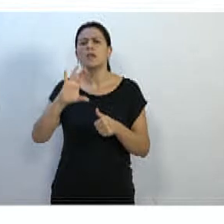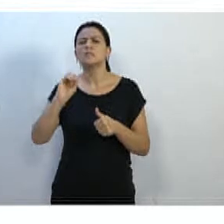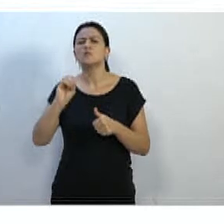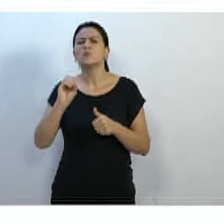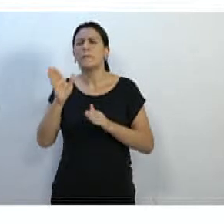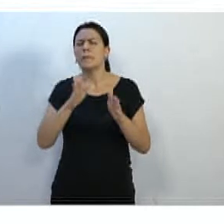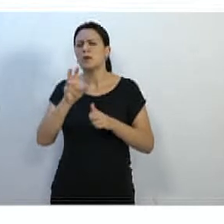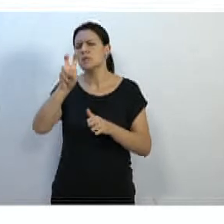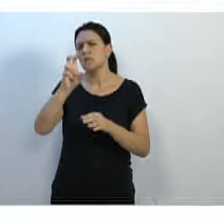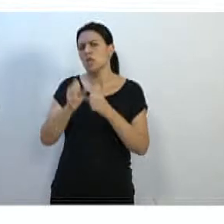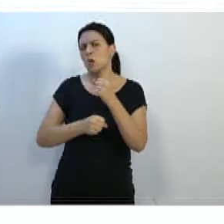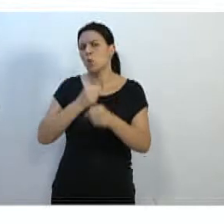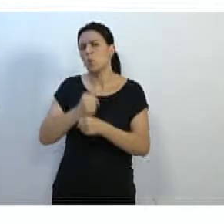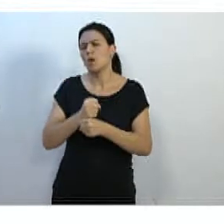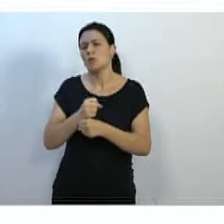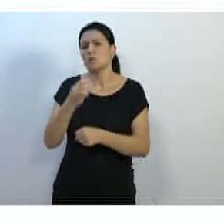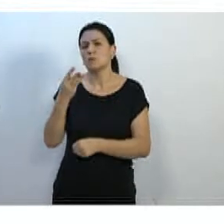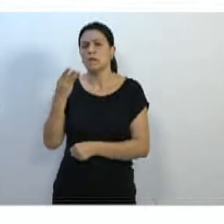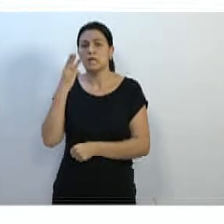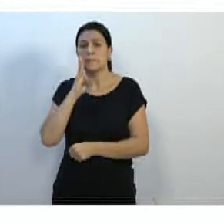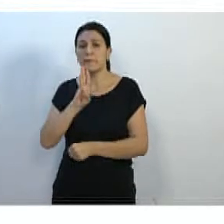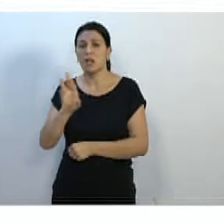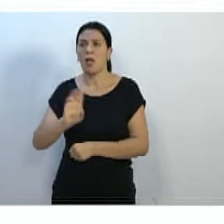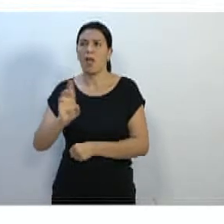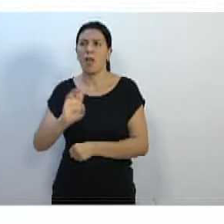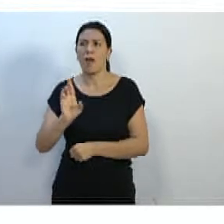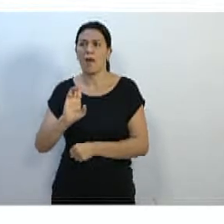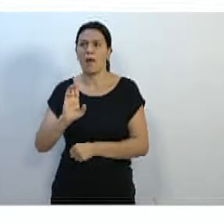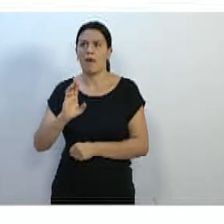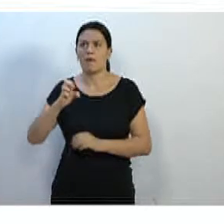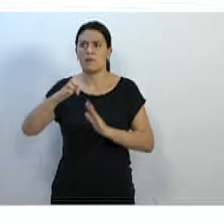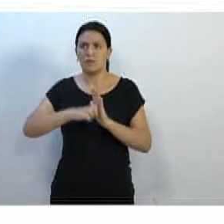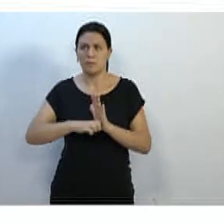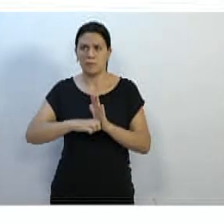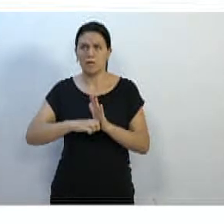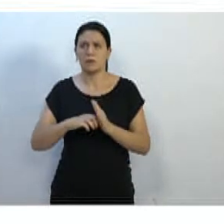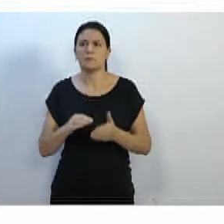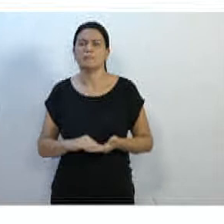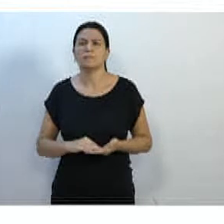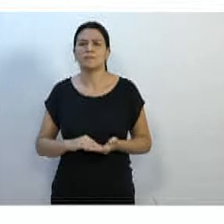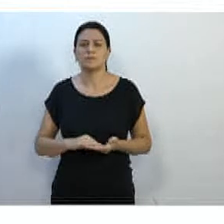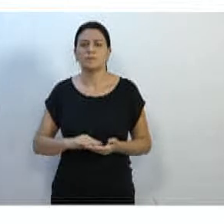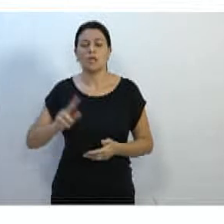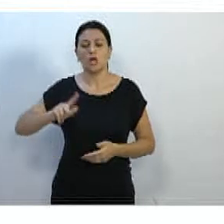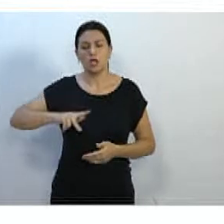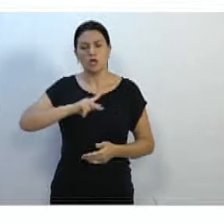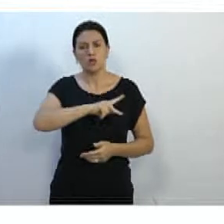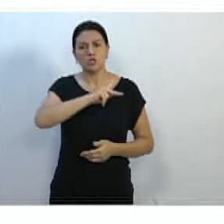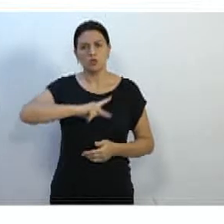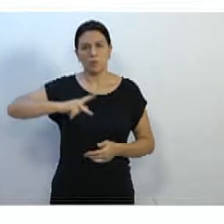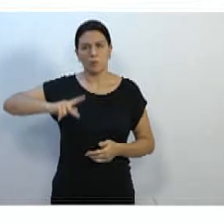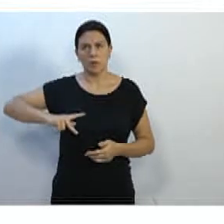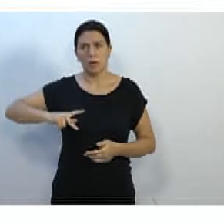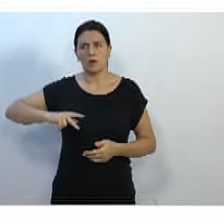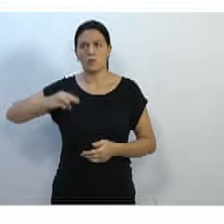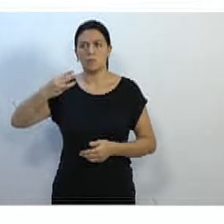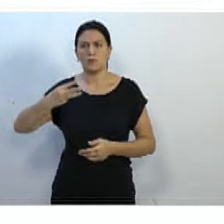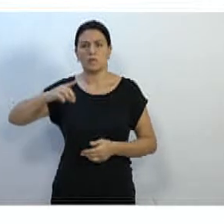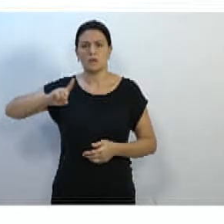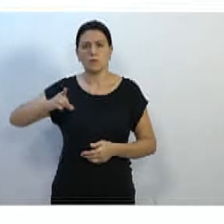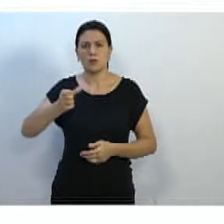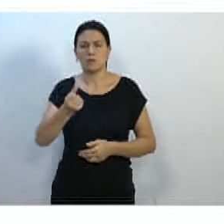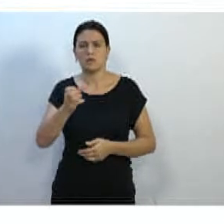e aplicou 3 milhões de reais em emendas no município de Blumenau, João Paulo Kleinben 3 milhões e 600, e Gilson Marques,